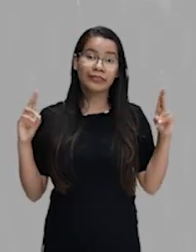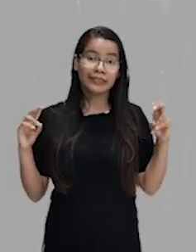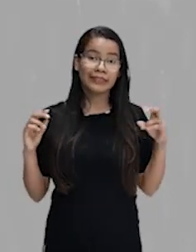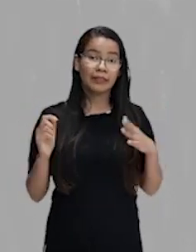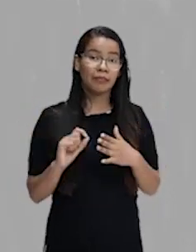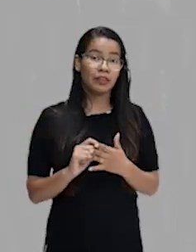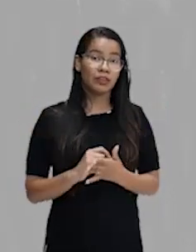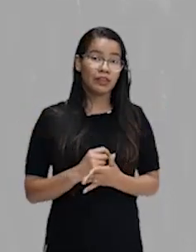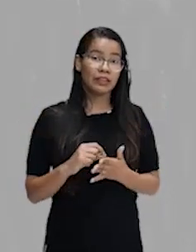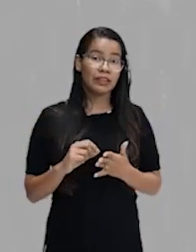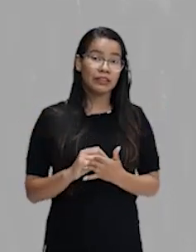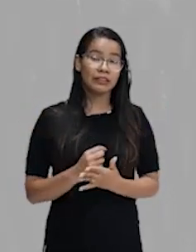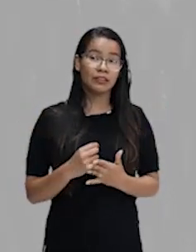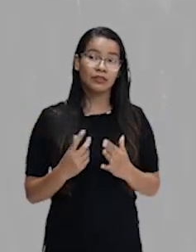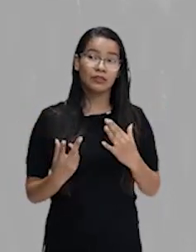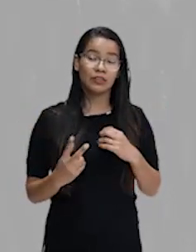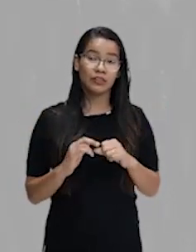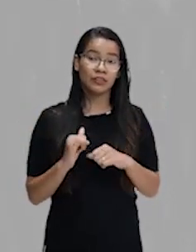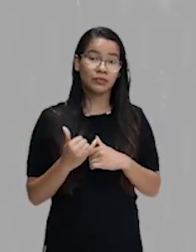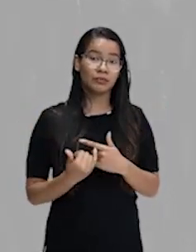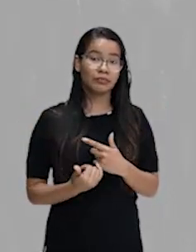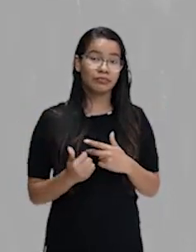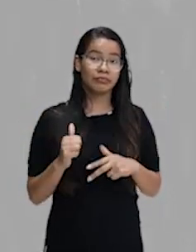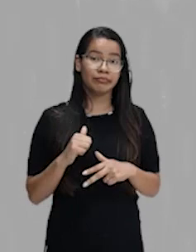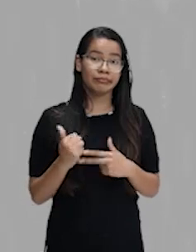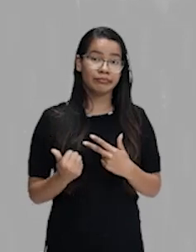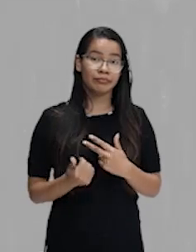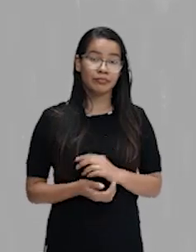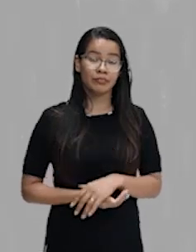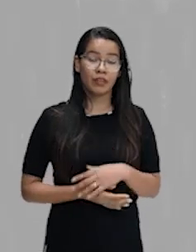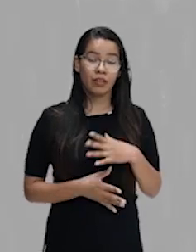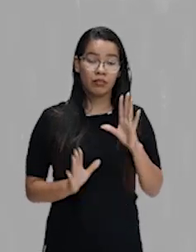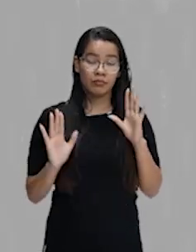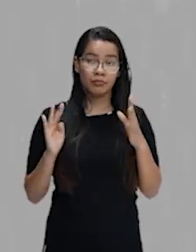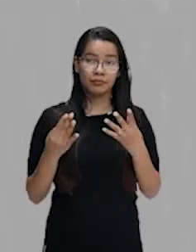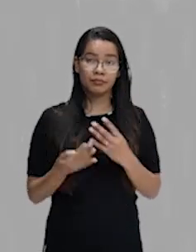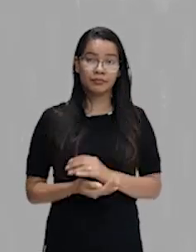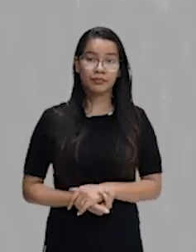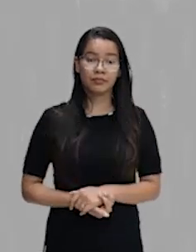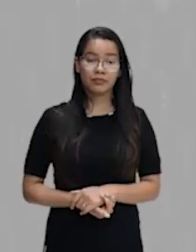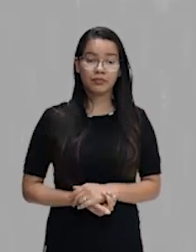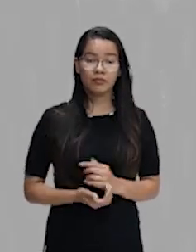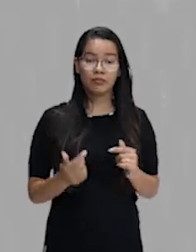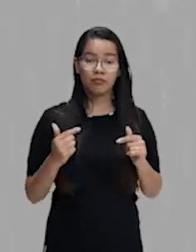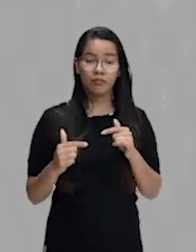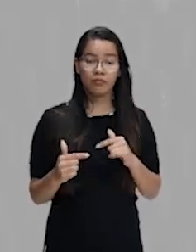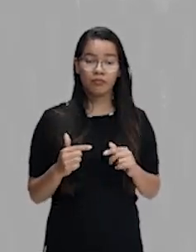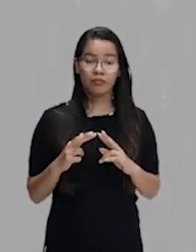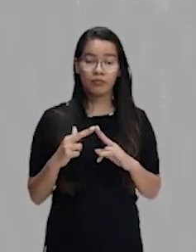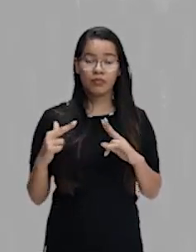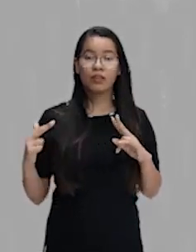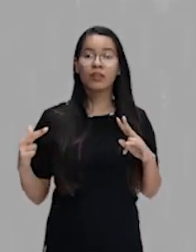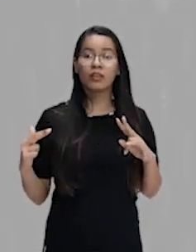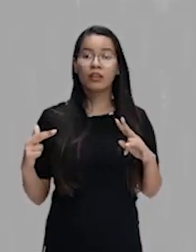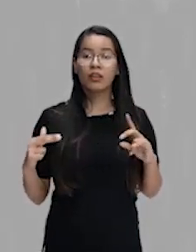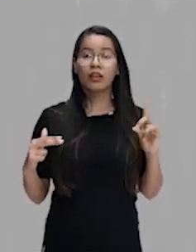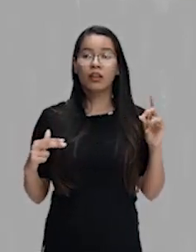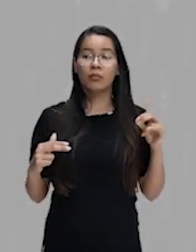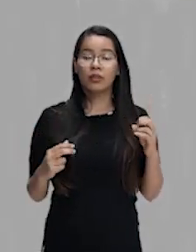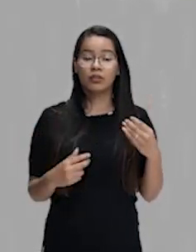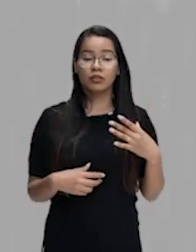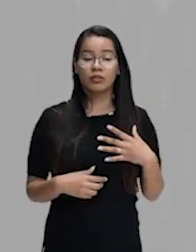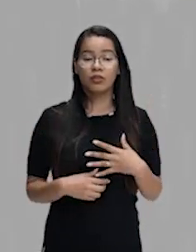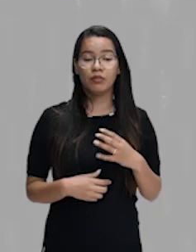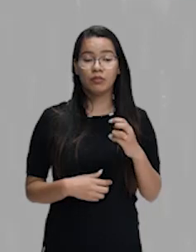do vestibular. Quem sabe, hein? Vamos lá então, hein? Se liga. Trabalho remoto. O trabalho remoto é uma dessas